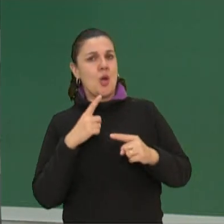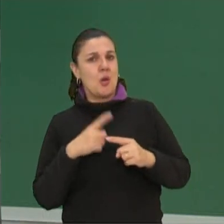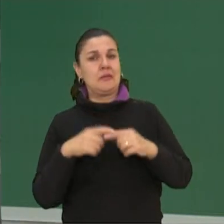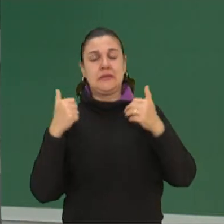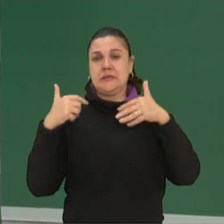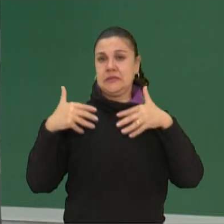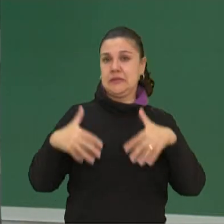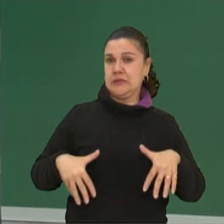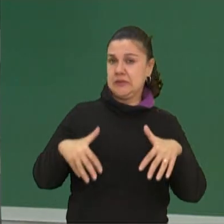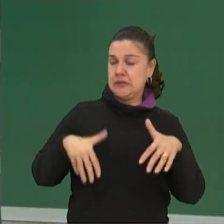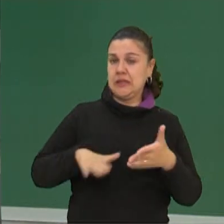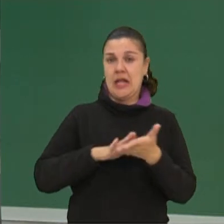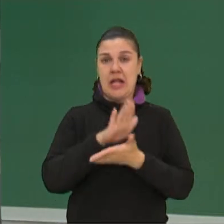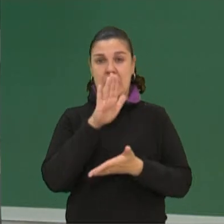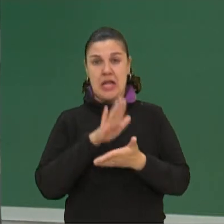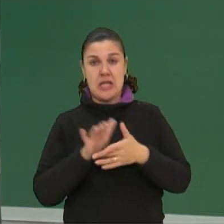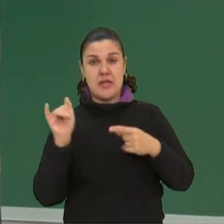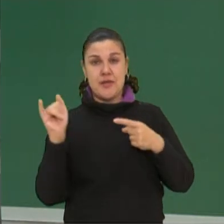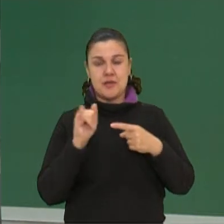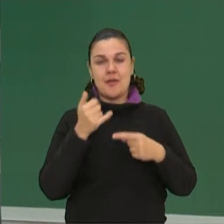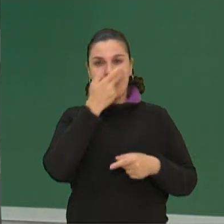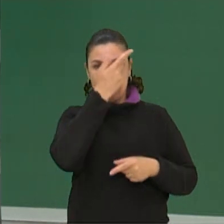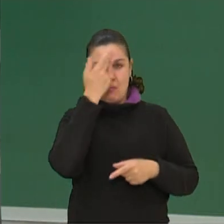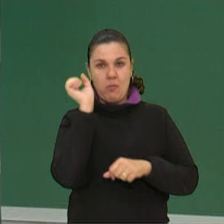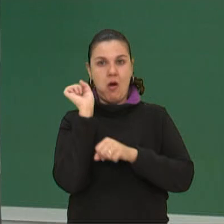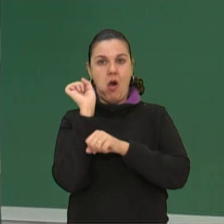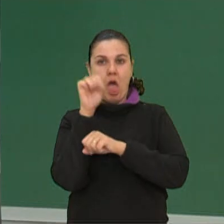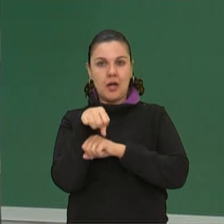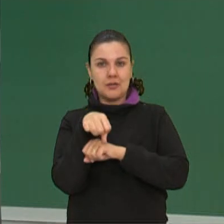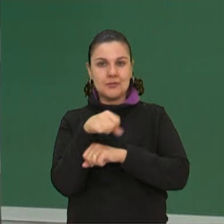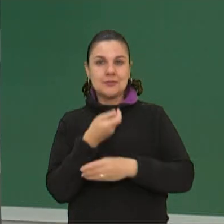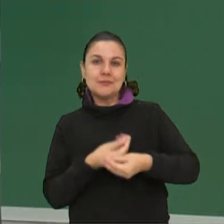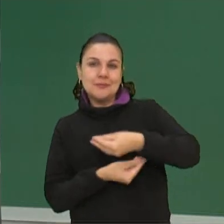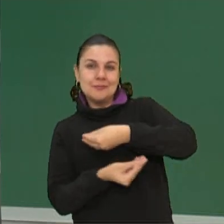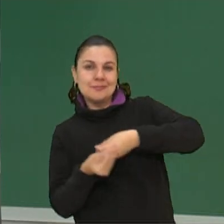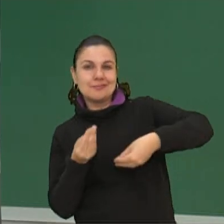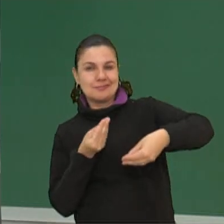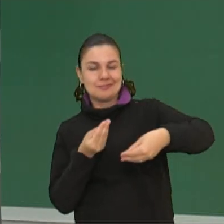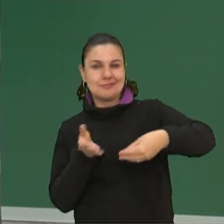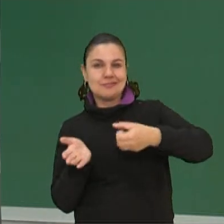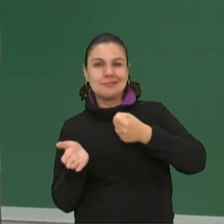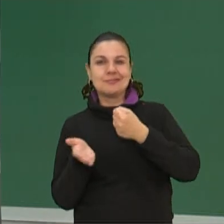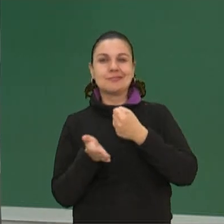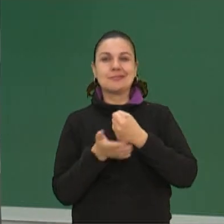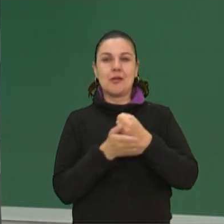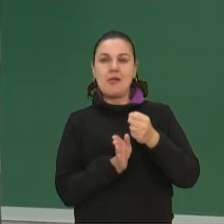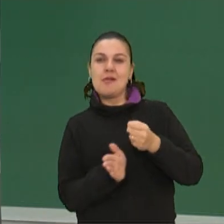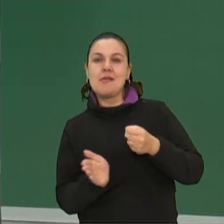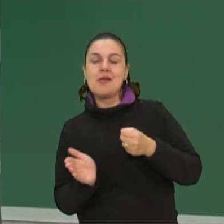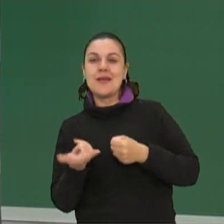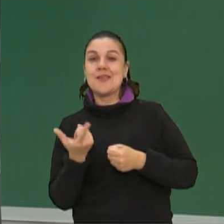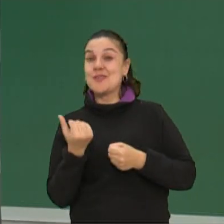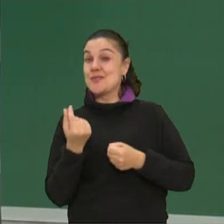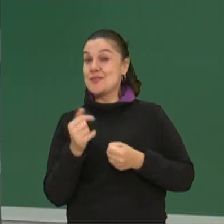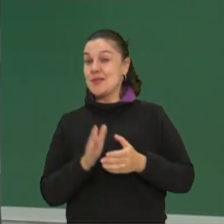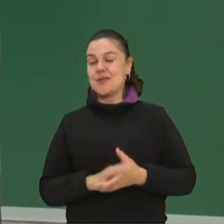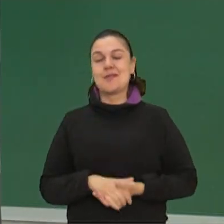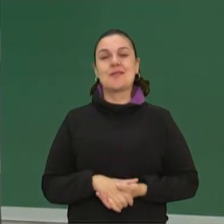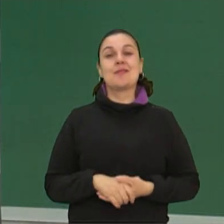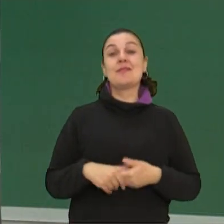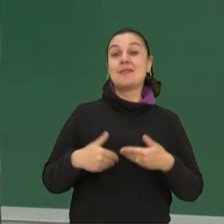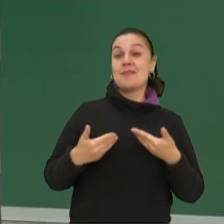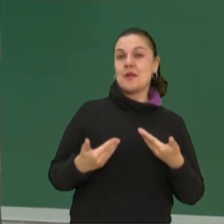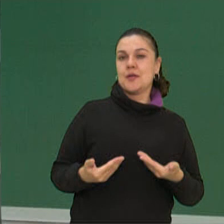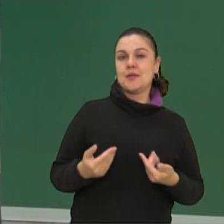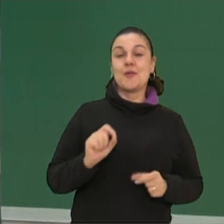considerado alto. Então as pessoas tentavam dar jeitos de burlar, de desviar o pagamento do quinto. E